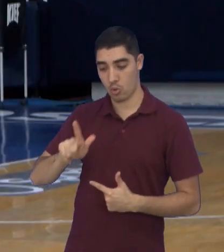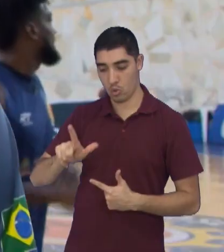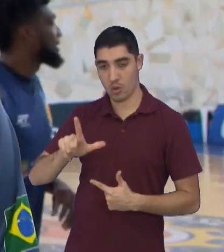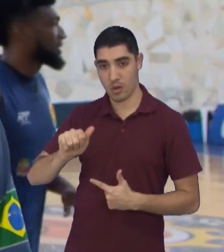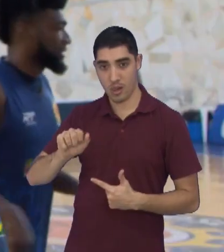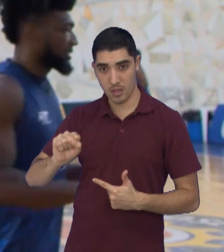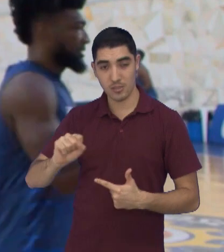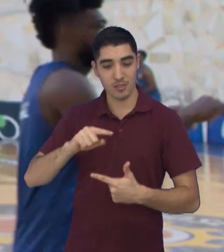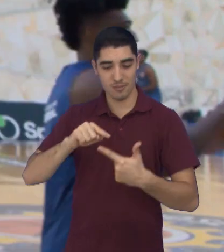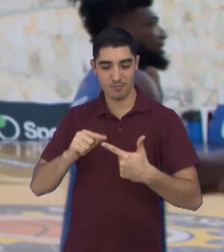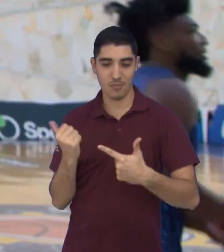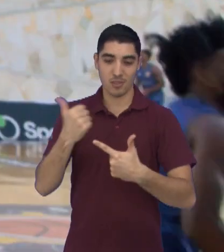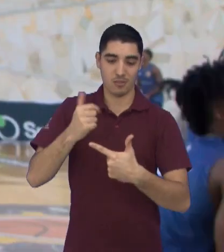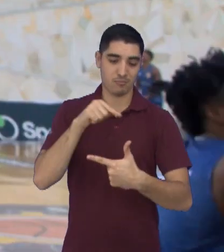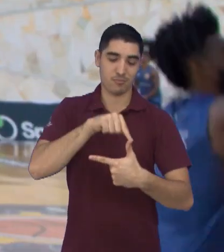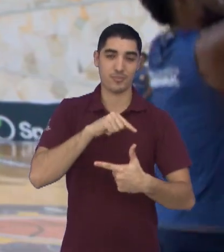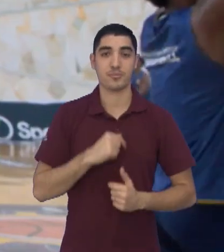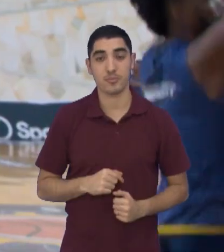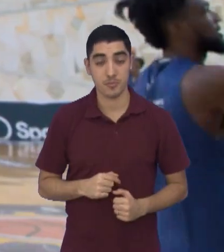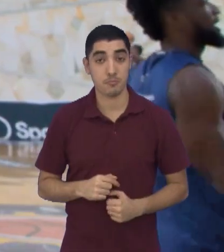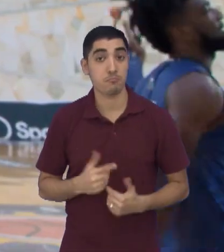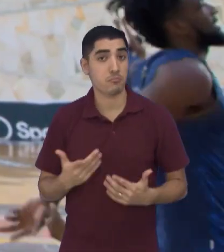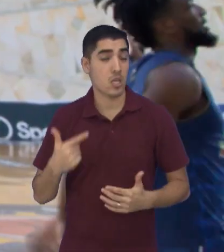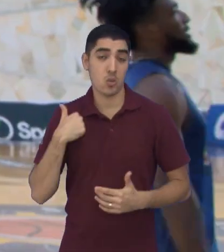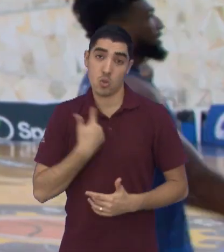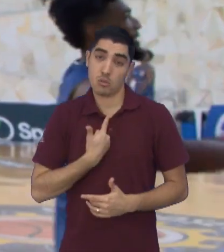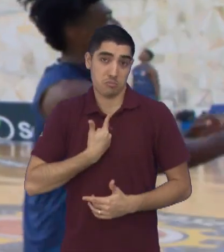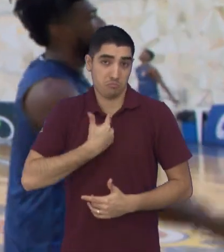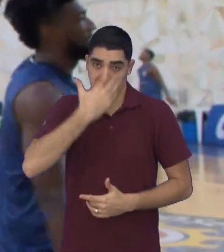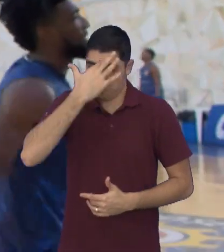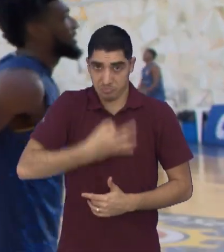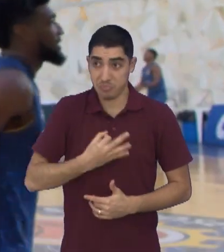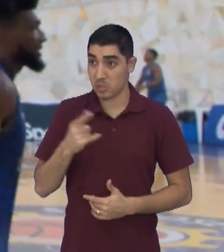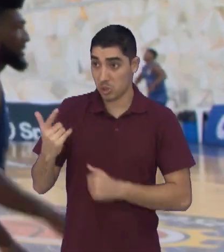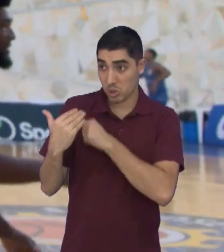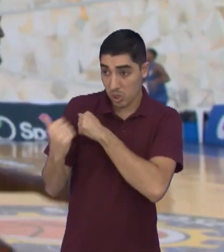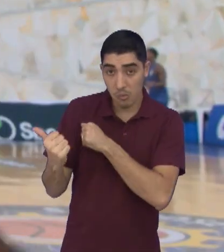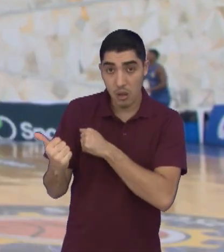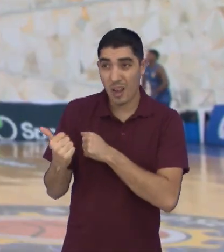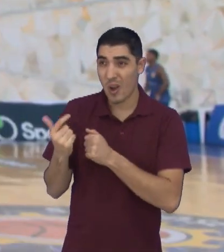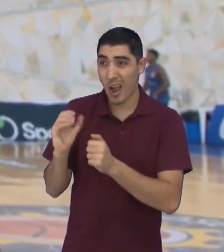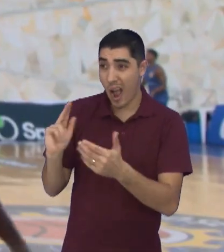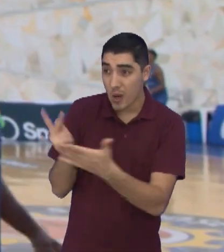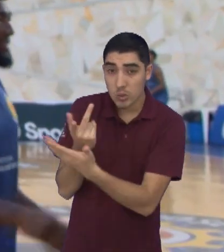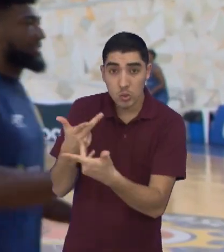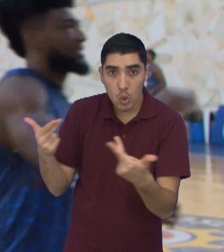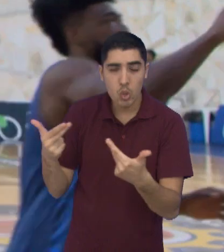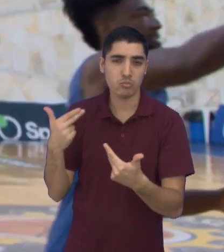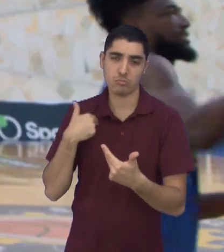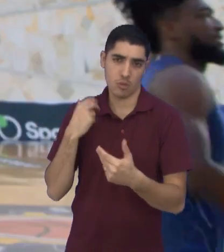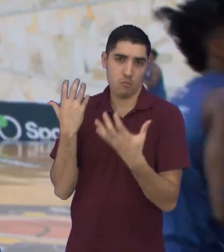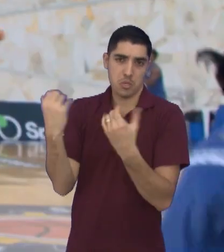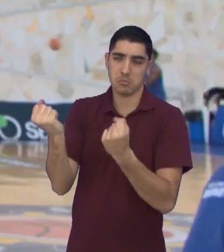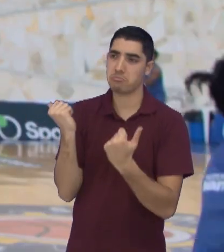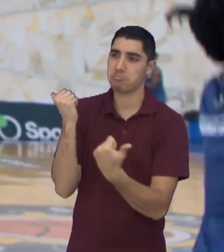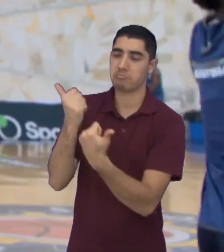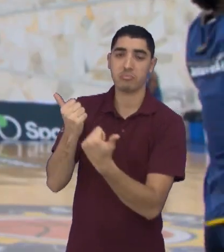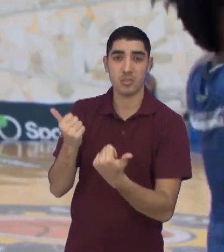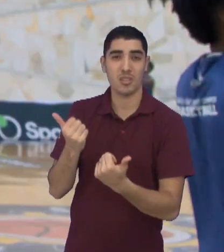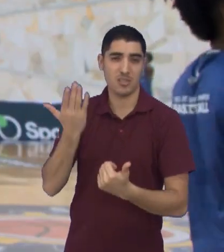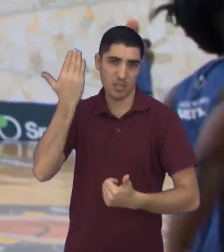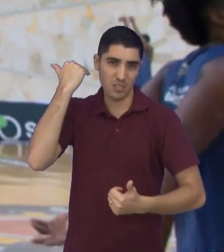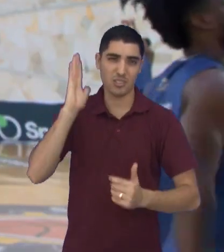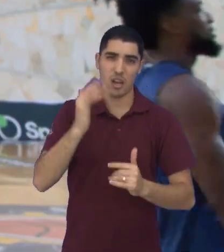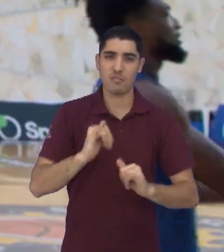quadra. Eu acho que a gente tem que estar pronto para qualquer imprevisto durante a temporada, né? A gente acabou sofrendo com algumas lesões durante o ano e a gente tem